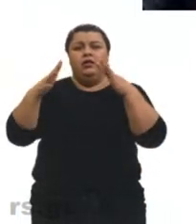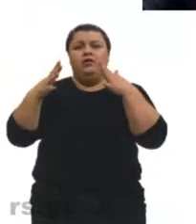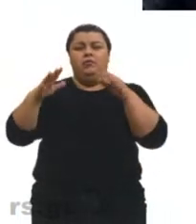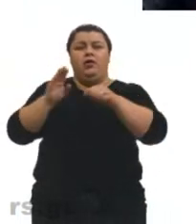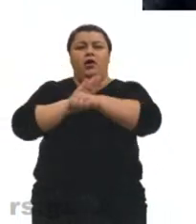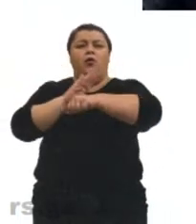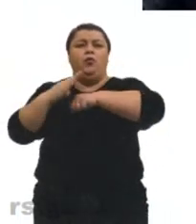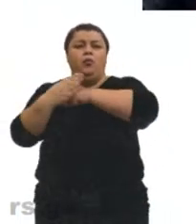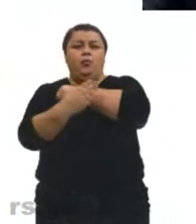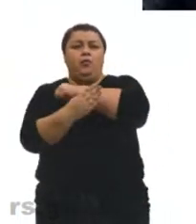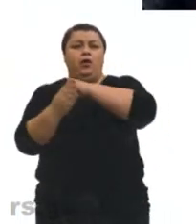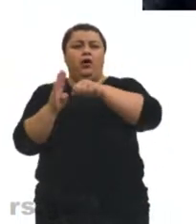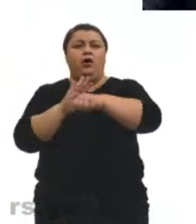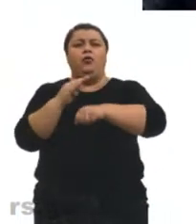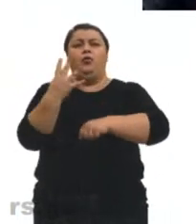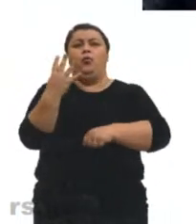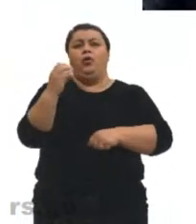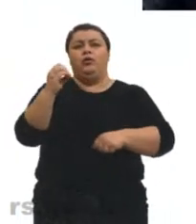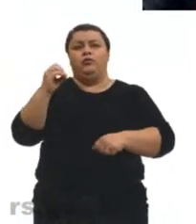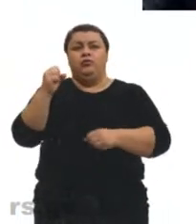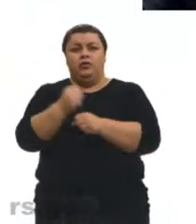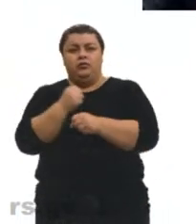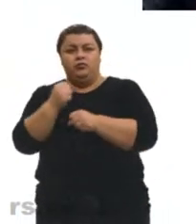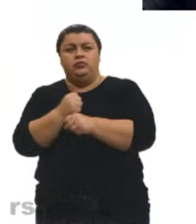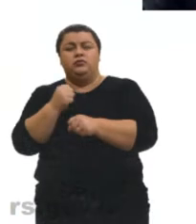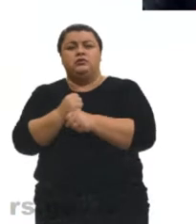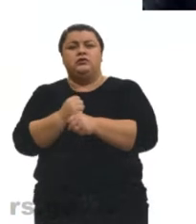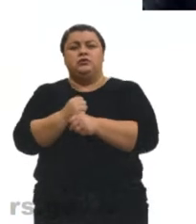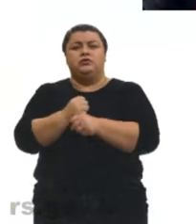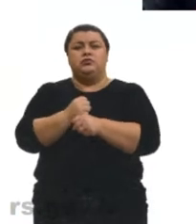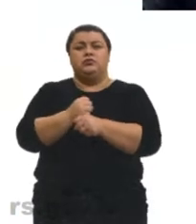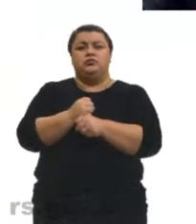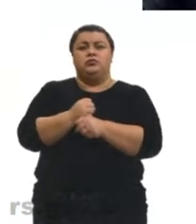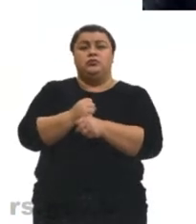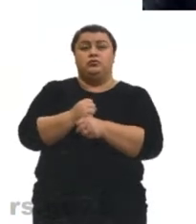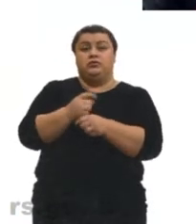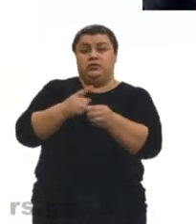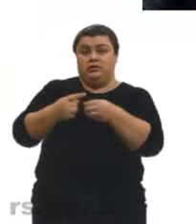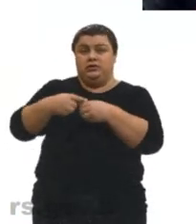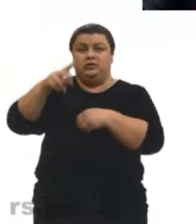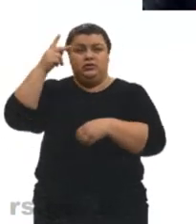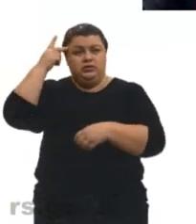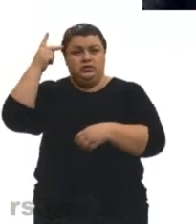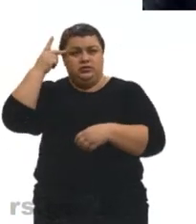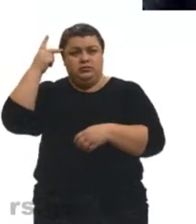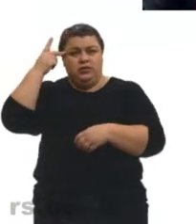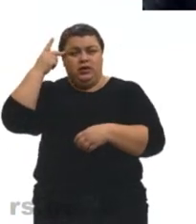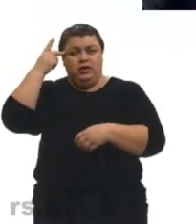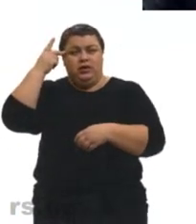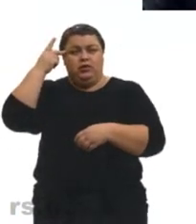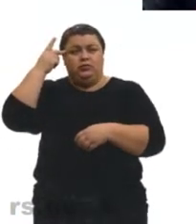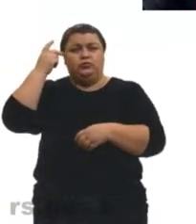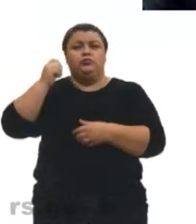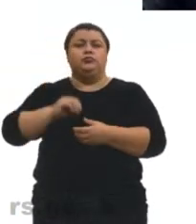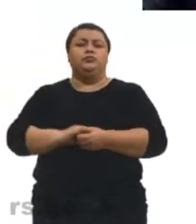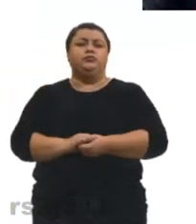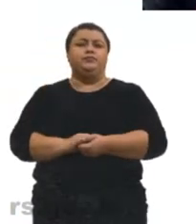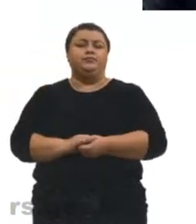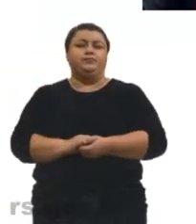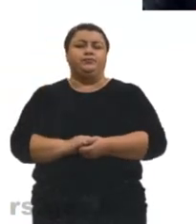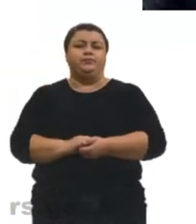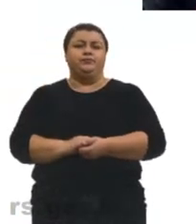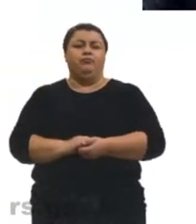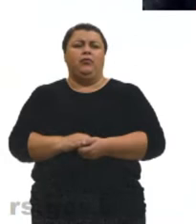Santo Amaro e aqui o monumento às bandeiras também feito para celebrar uma data comemorativa de São Paulo